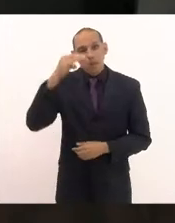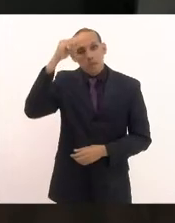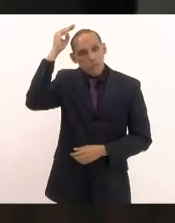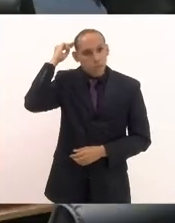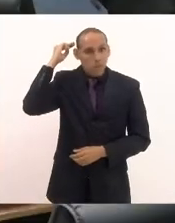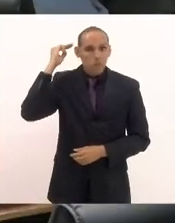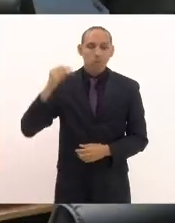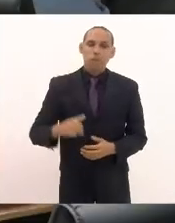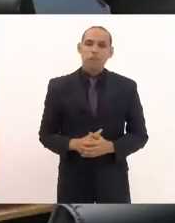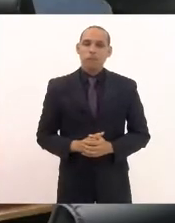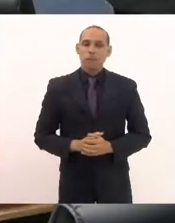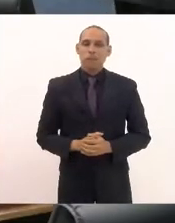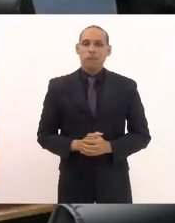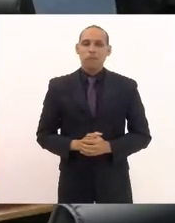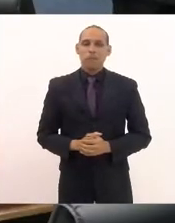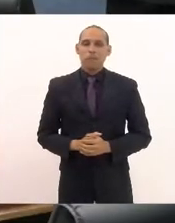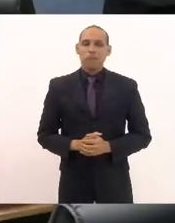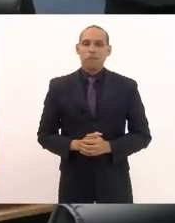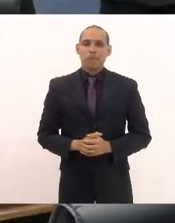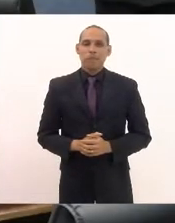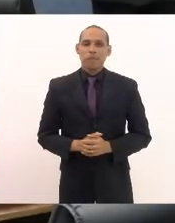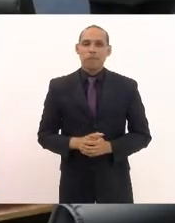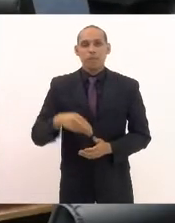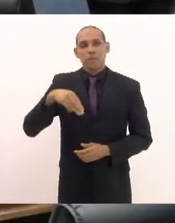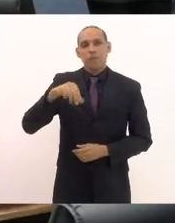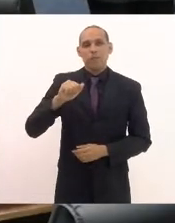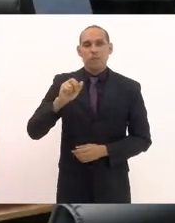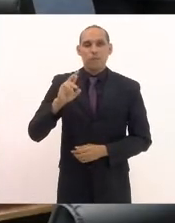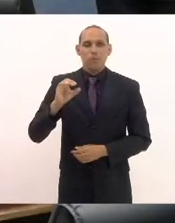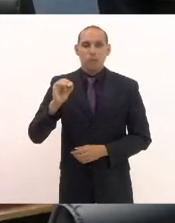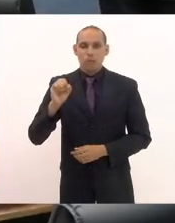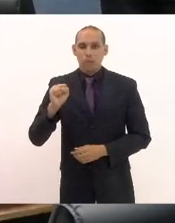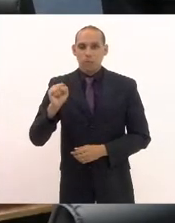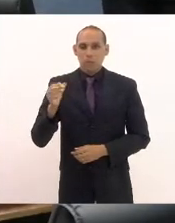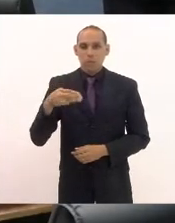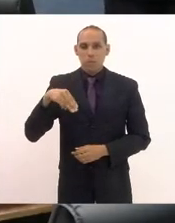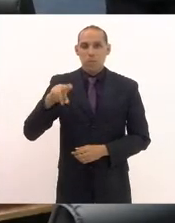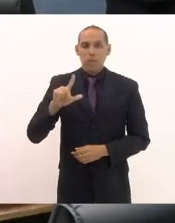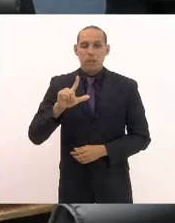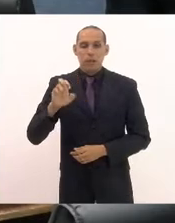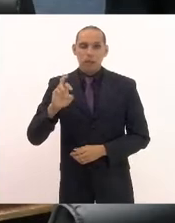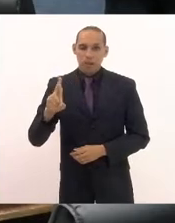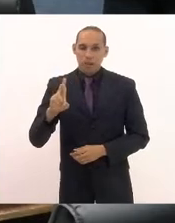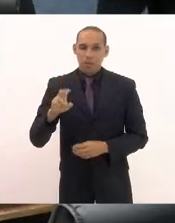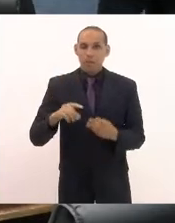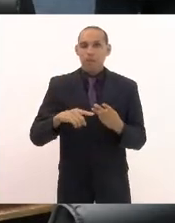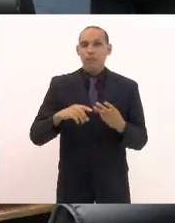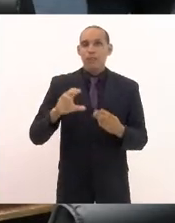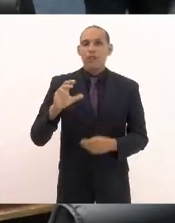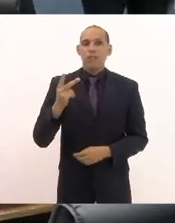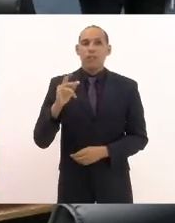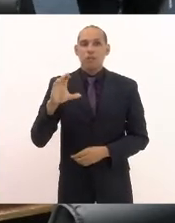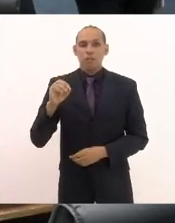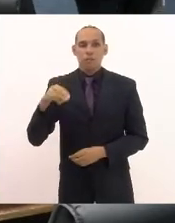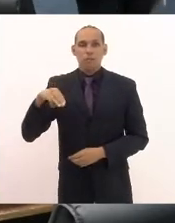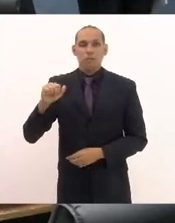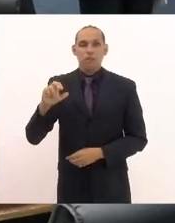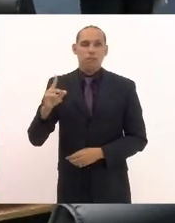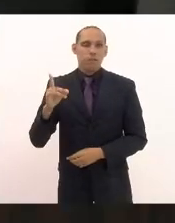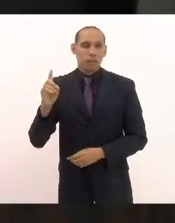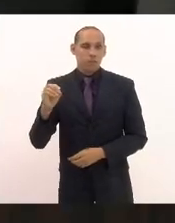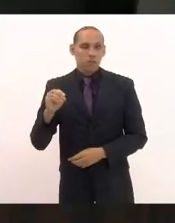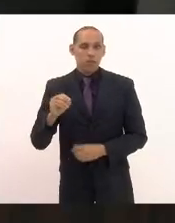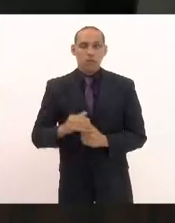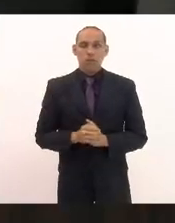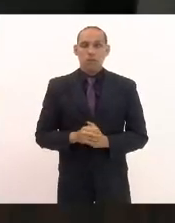Pacheco, deputado Marcos Miller, deputado Chico Machado,